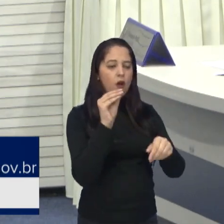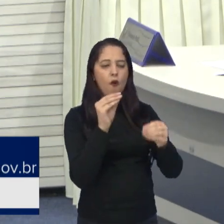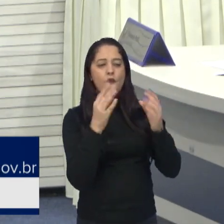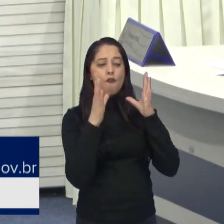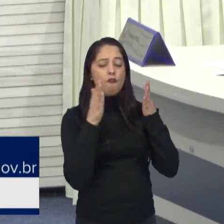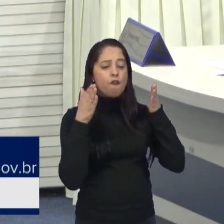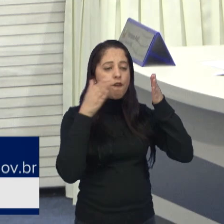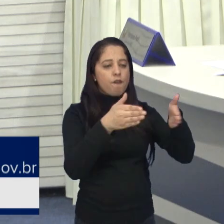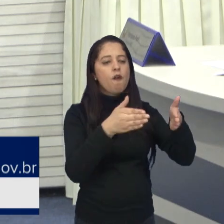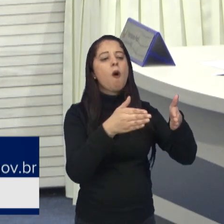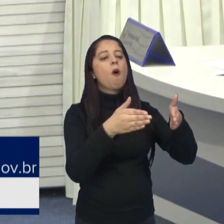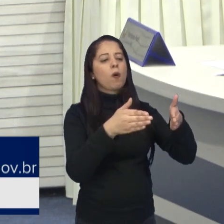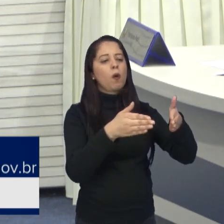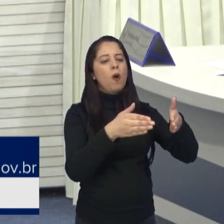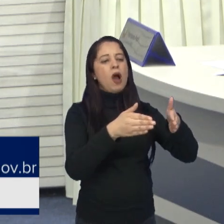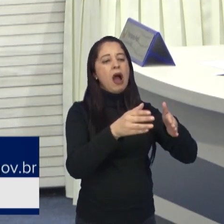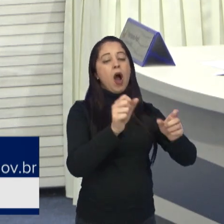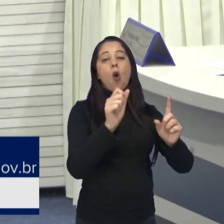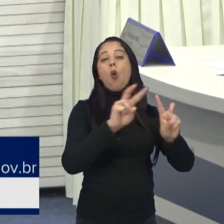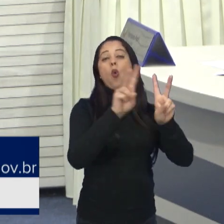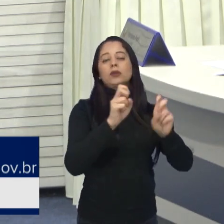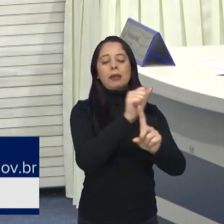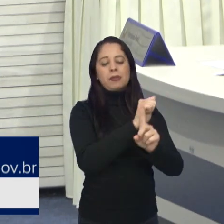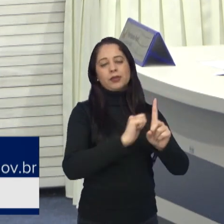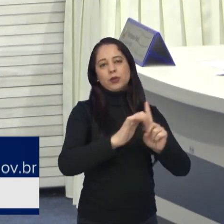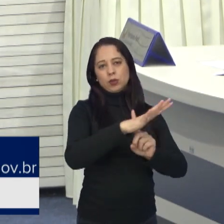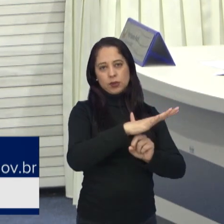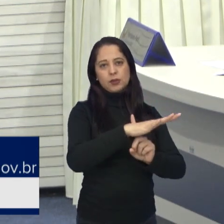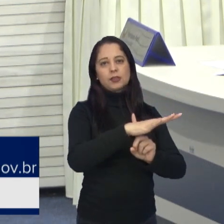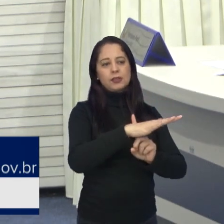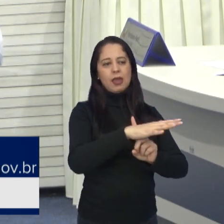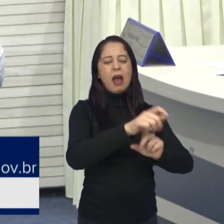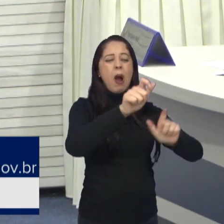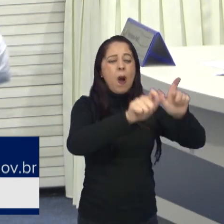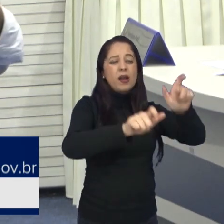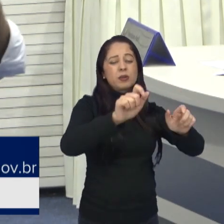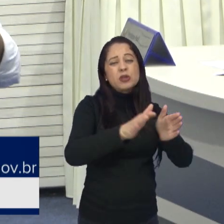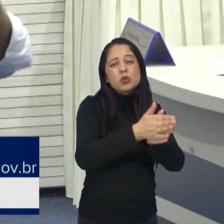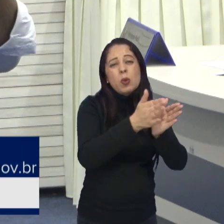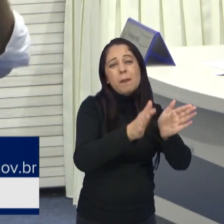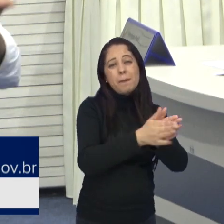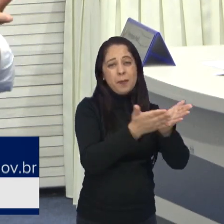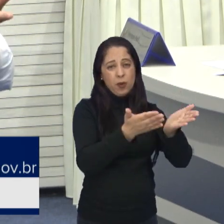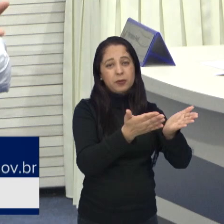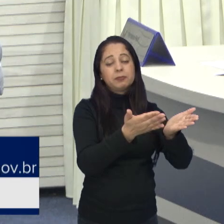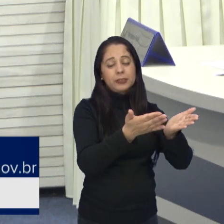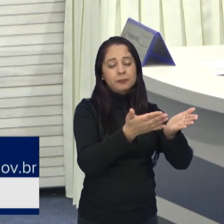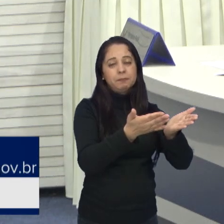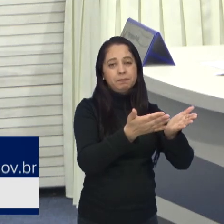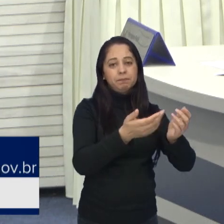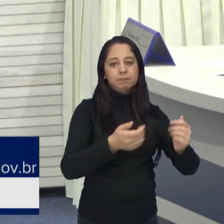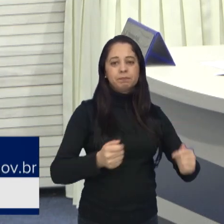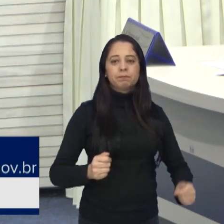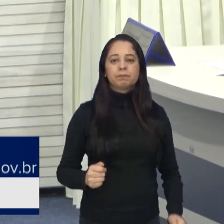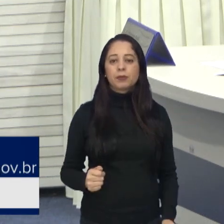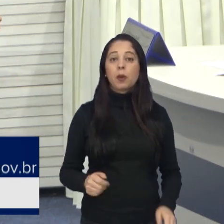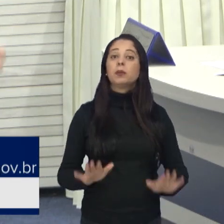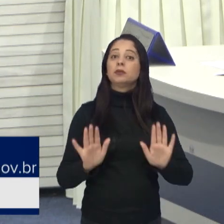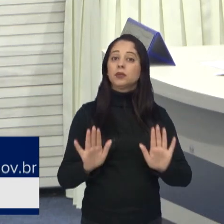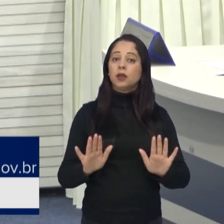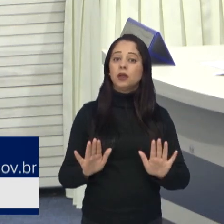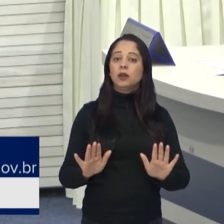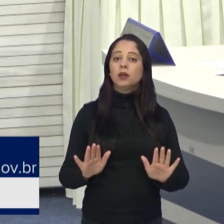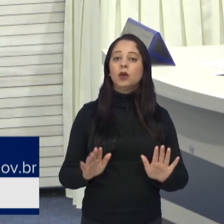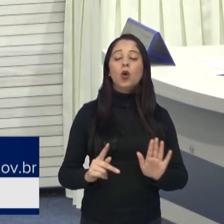a grande maioria das pessoas são as pessoas que não têm a condição de saldar a sua dívida na prefeitura. Portanto,